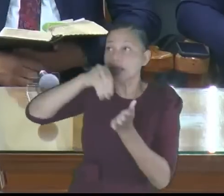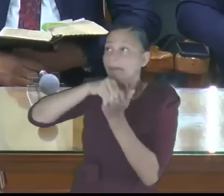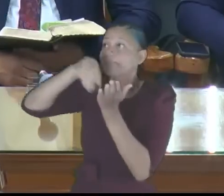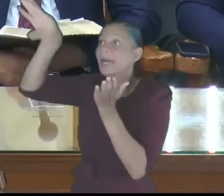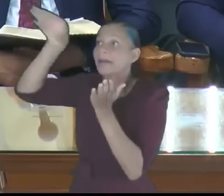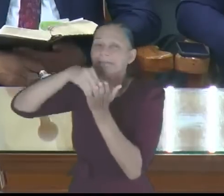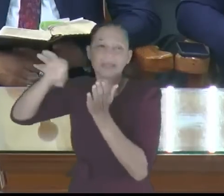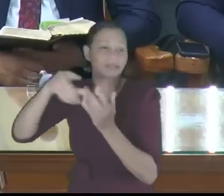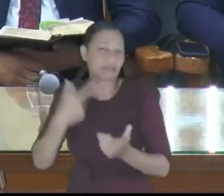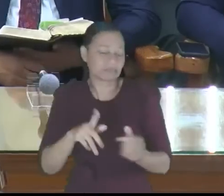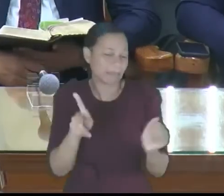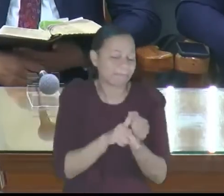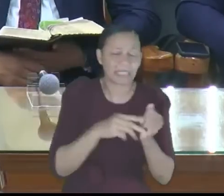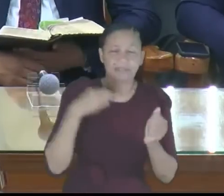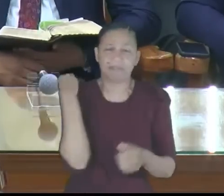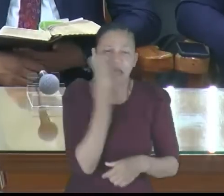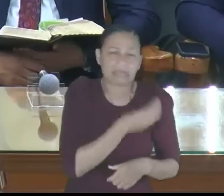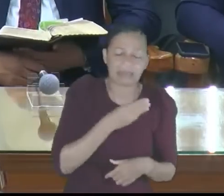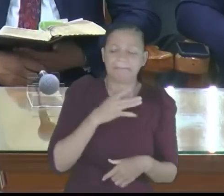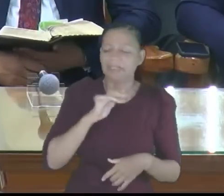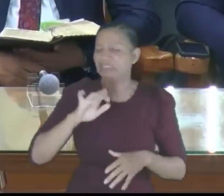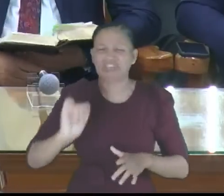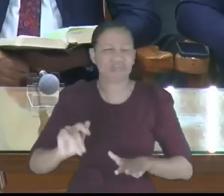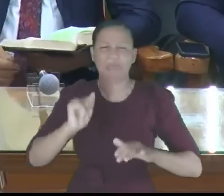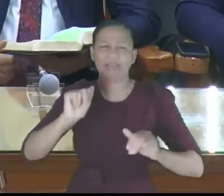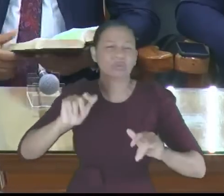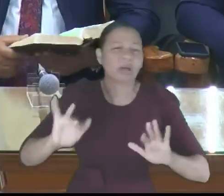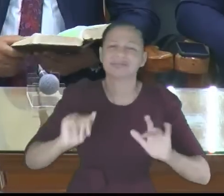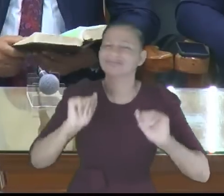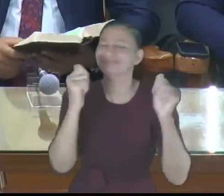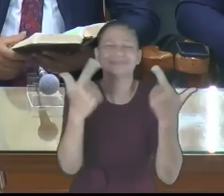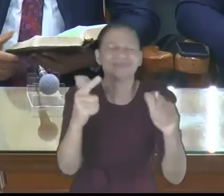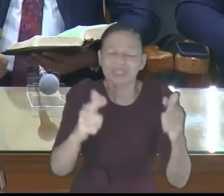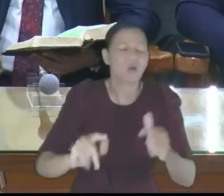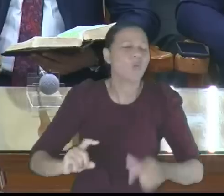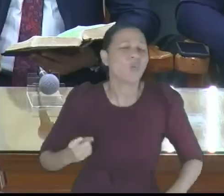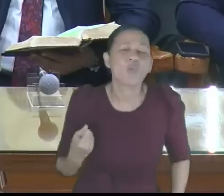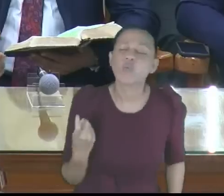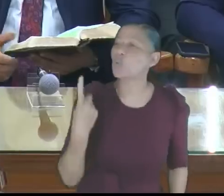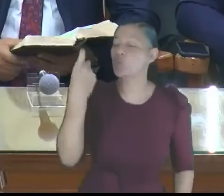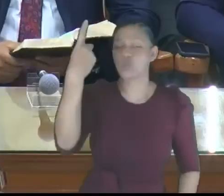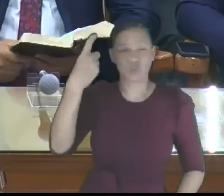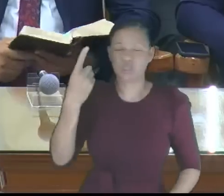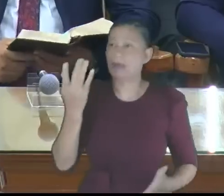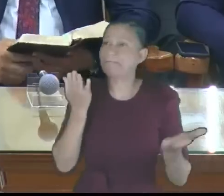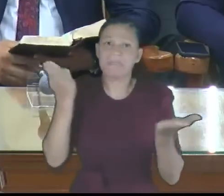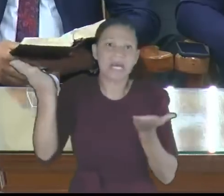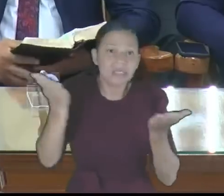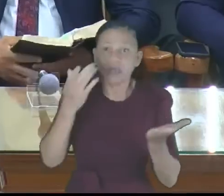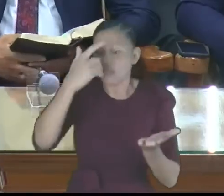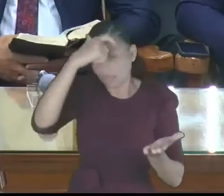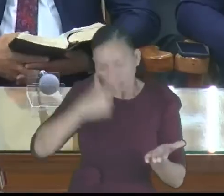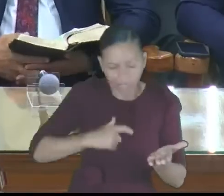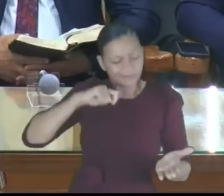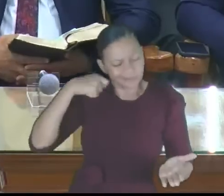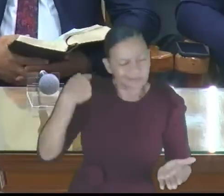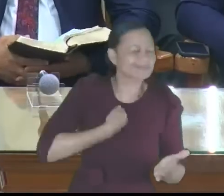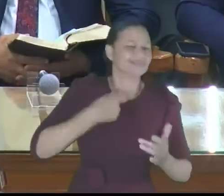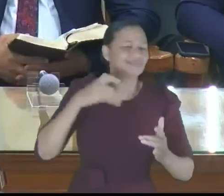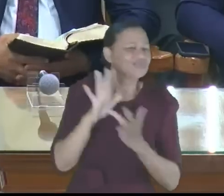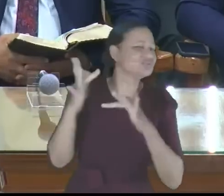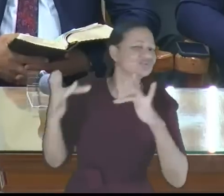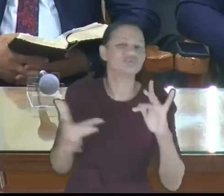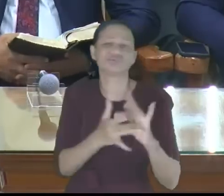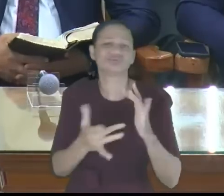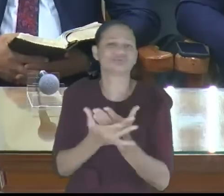Maria, não tem José, não tem Benedito, não tem Antônio. É o único mediador entre Deus e os homens, Jesus Cristo. Mas que Jesus Cristo é